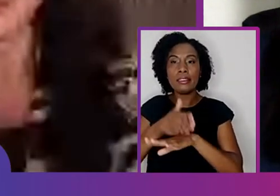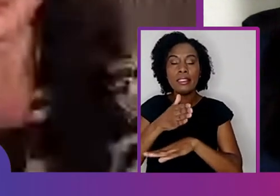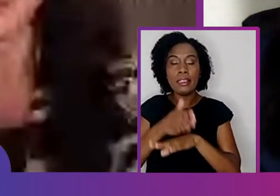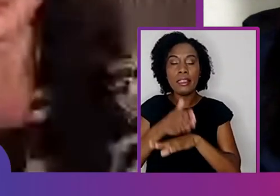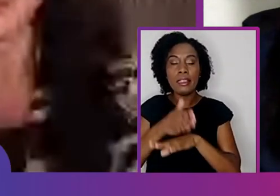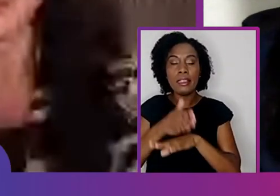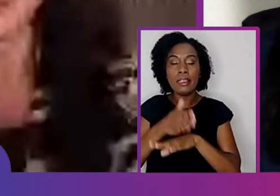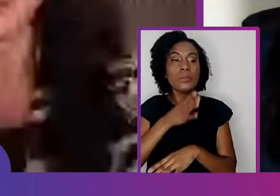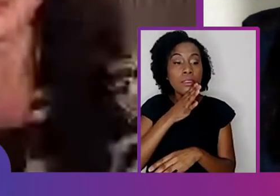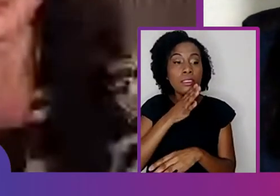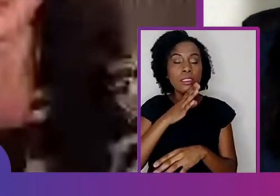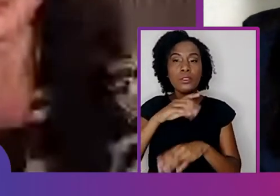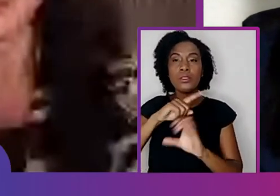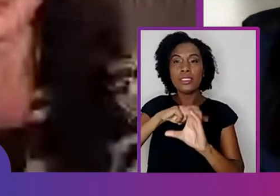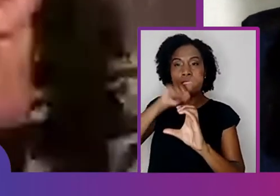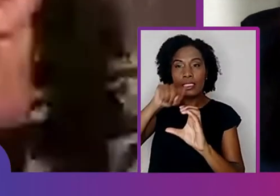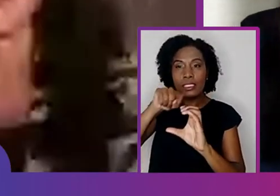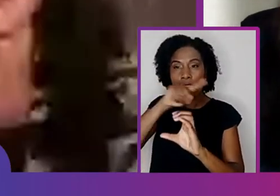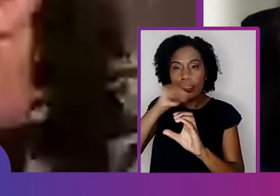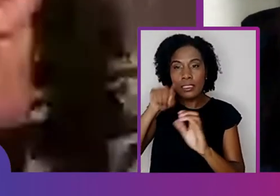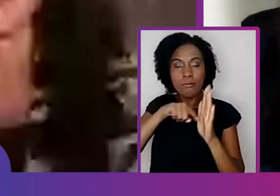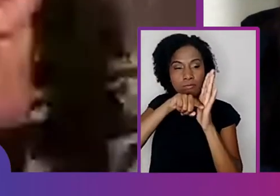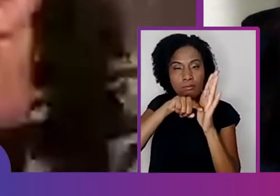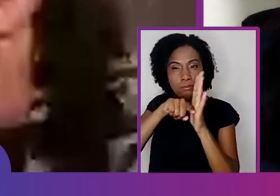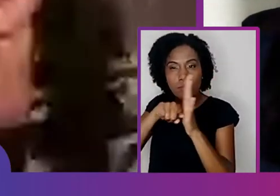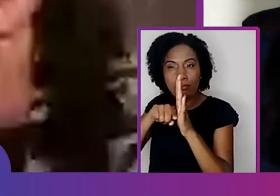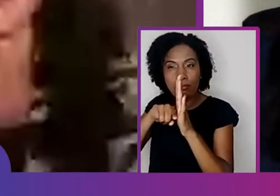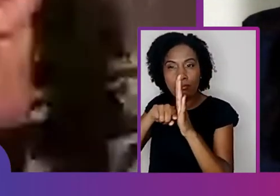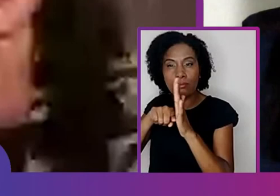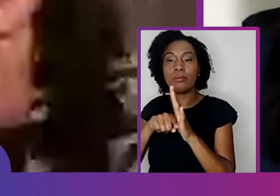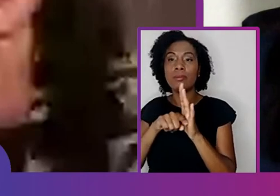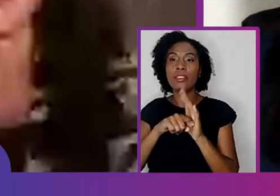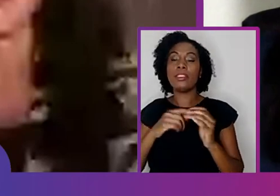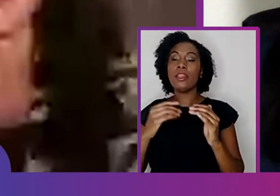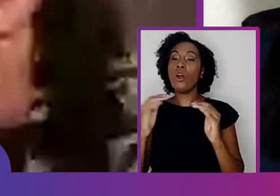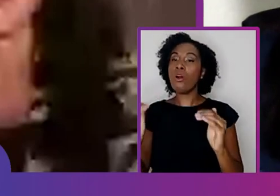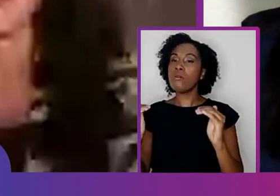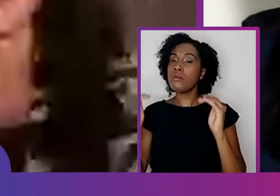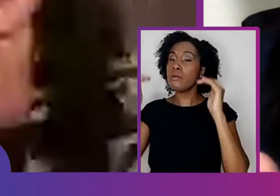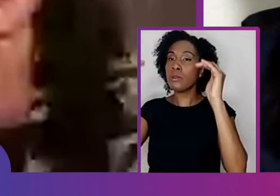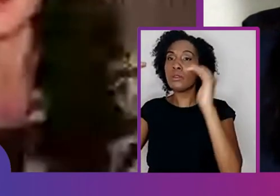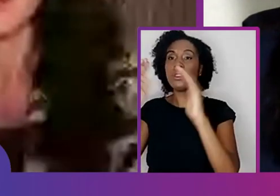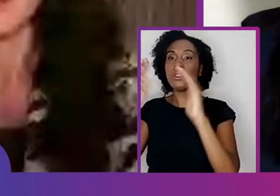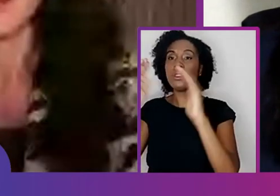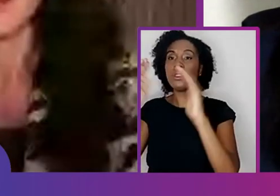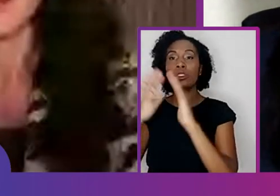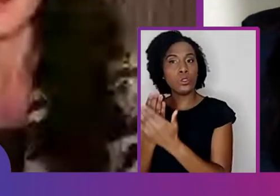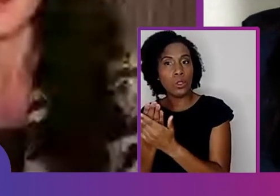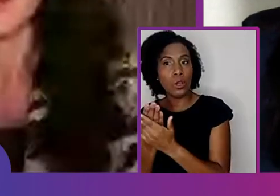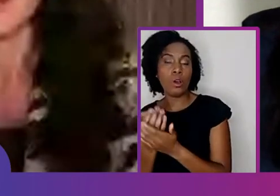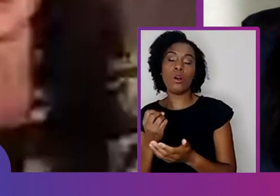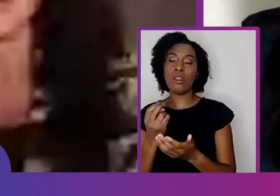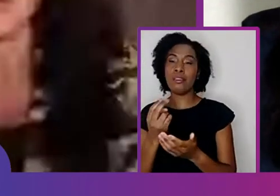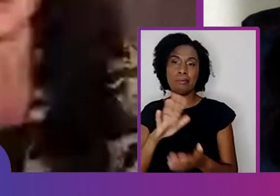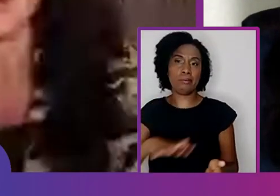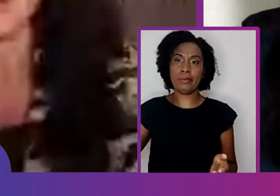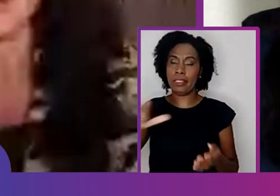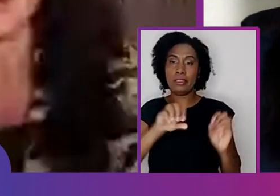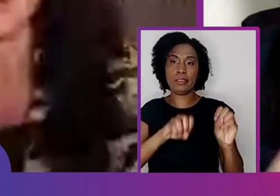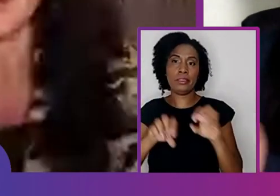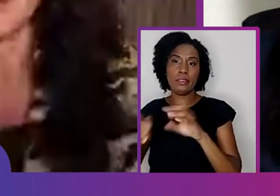alto nível, dentro das escolas, dentro dos ensinos de uma forma geral. O conhecimento é sempre tratado de forma muito